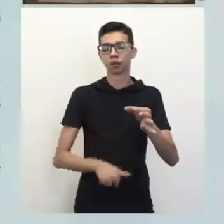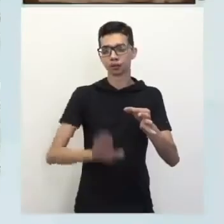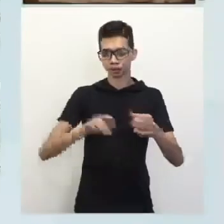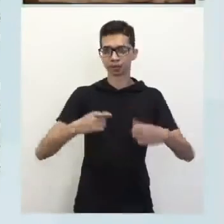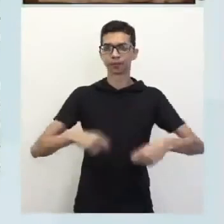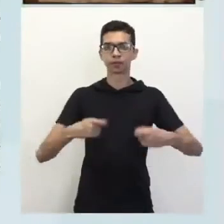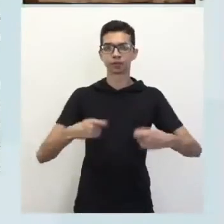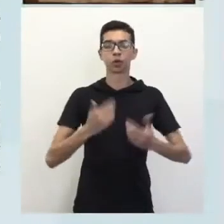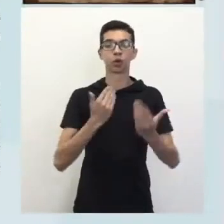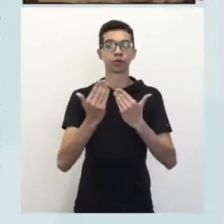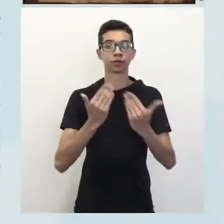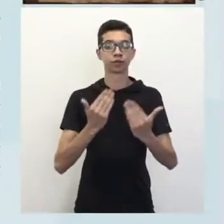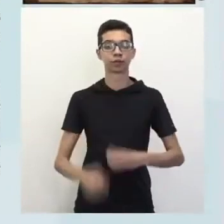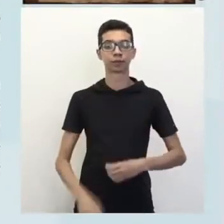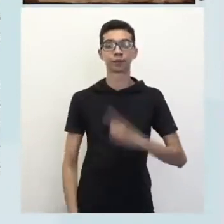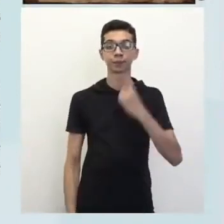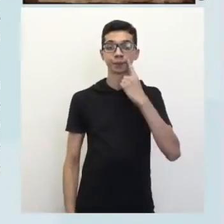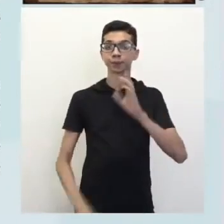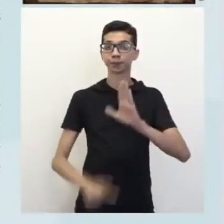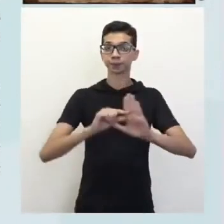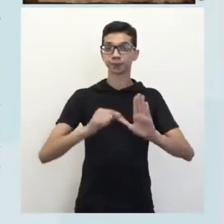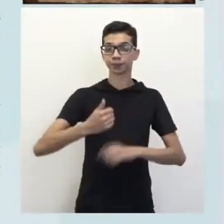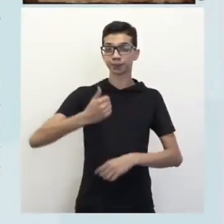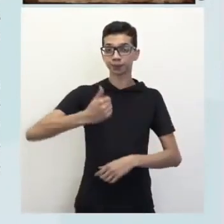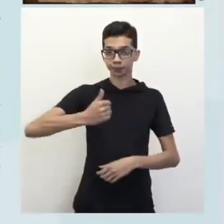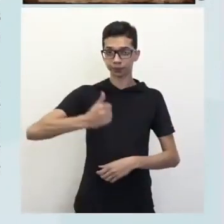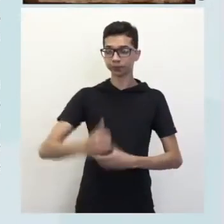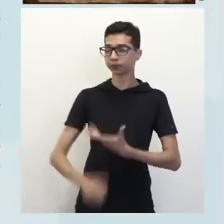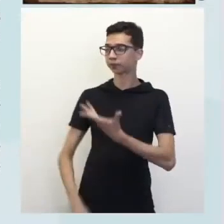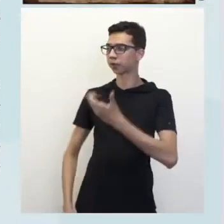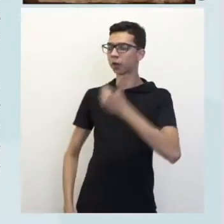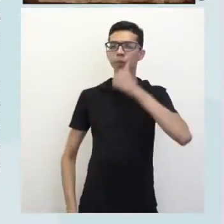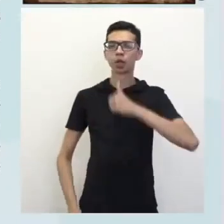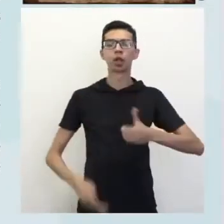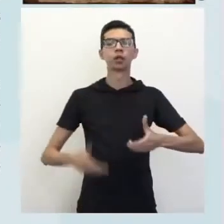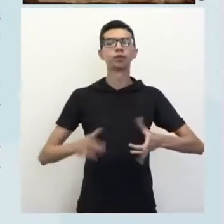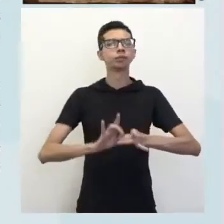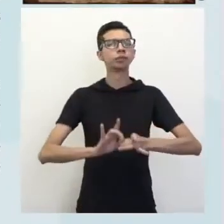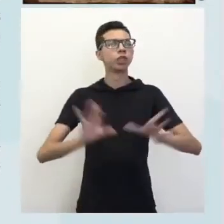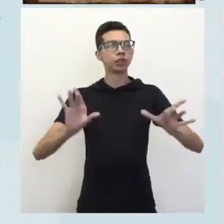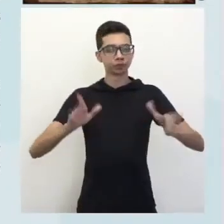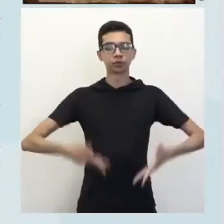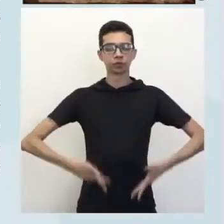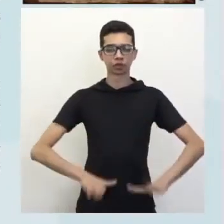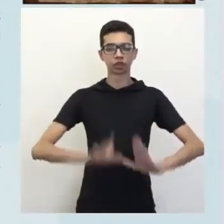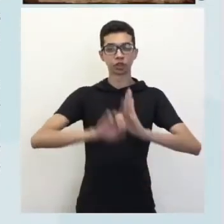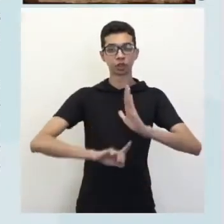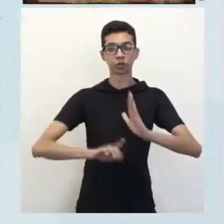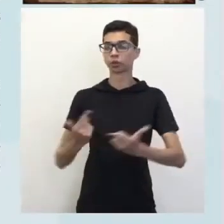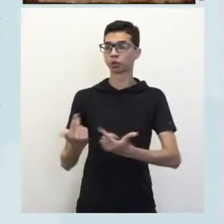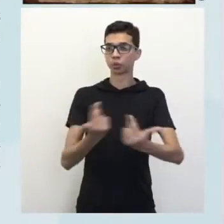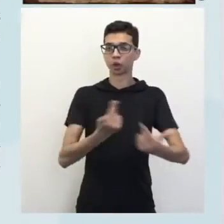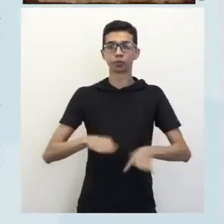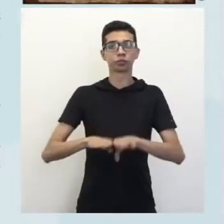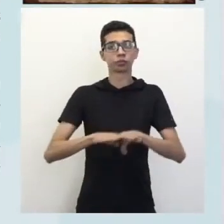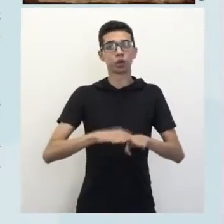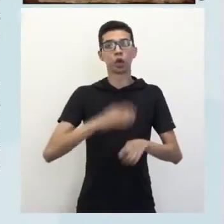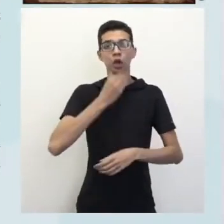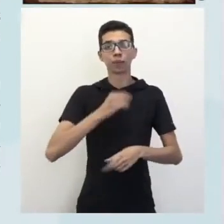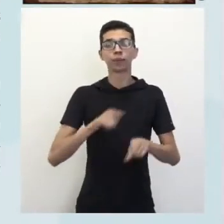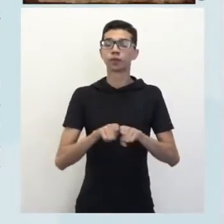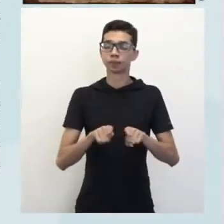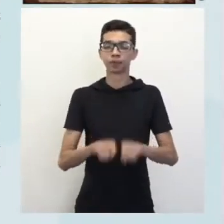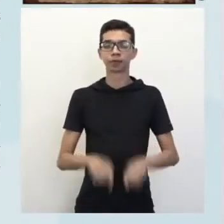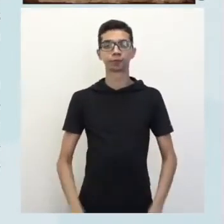artigo 1º, por exemplo. Ela vai dizer que a mulher nasce livre e tem os mesmos direitos. Né? A mulher tem os mesmos direitos do homem. Ela